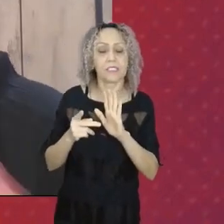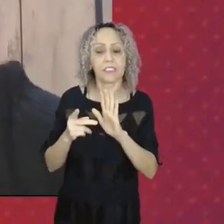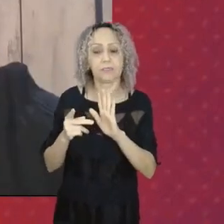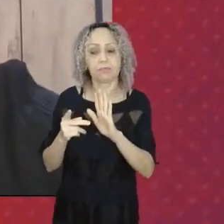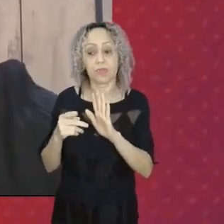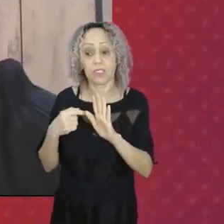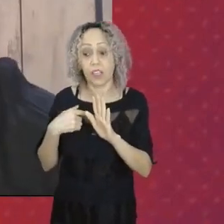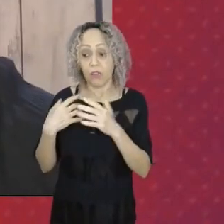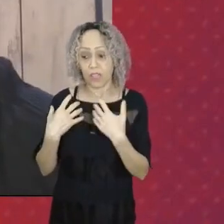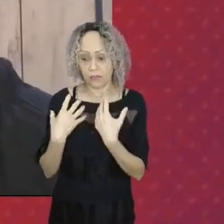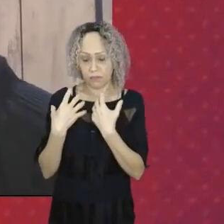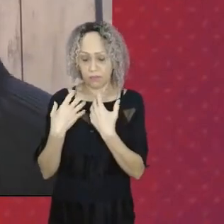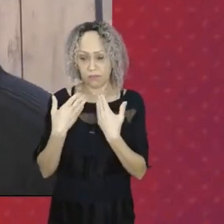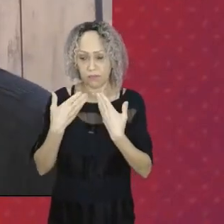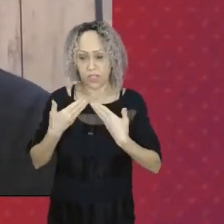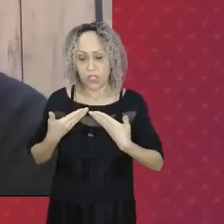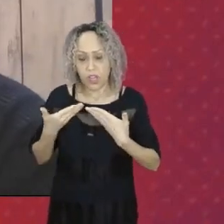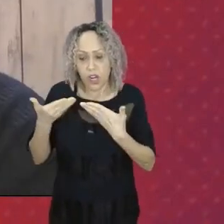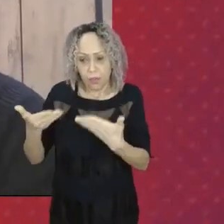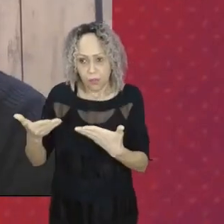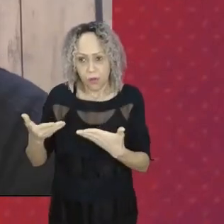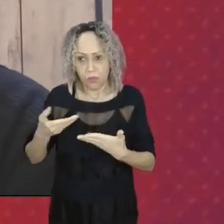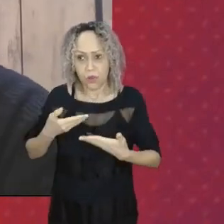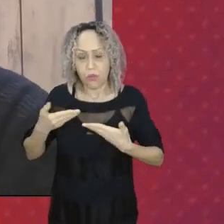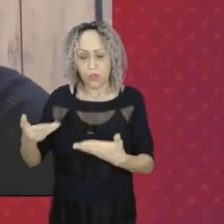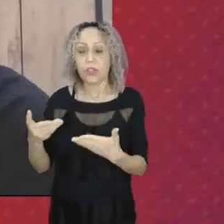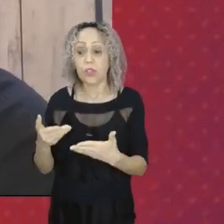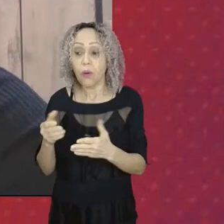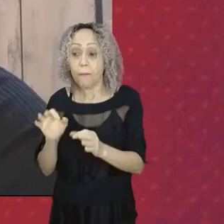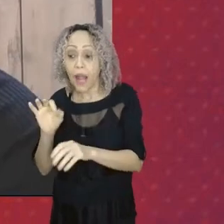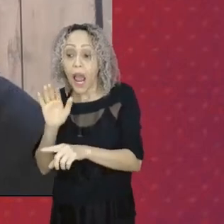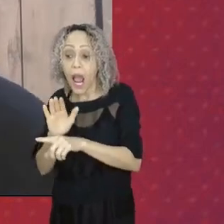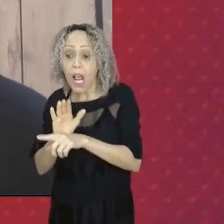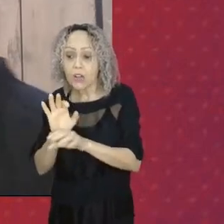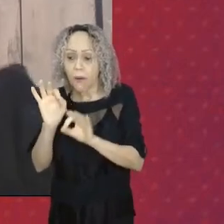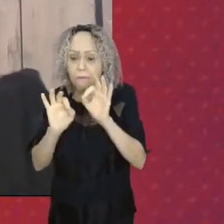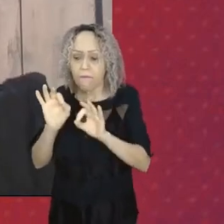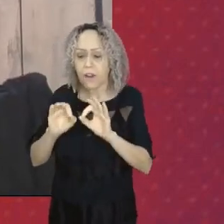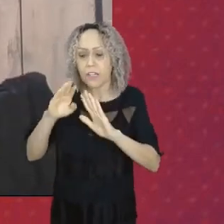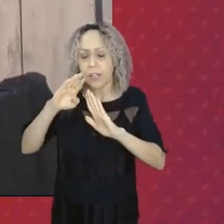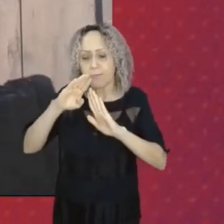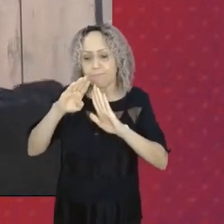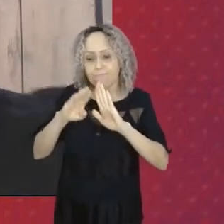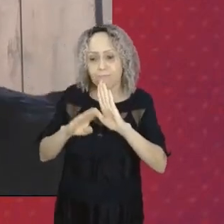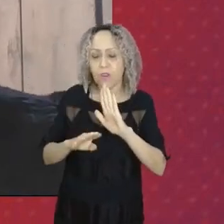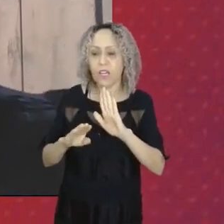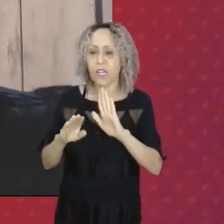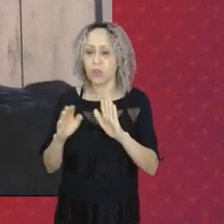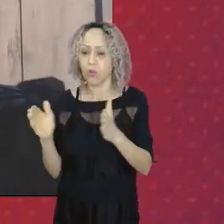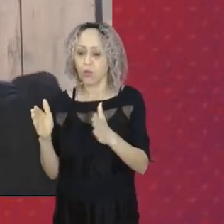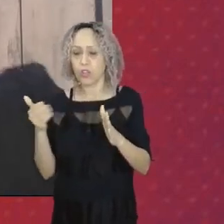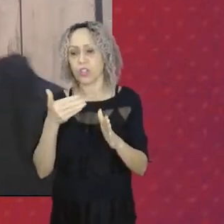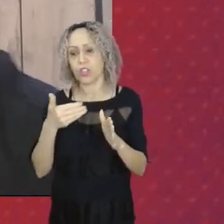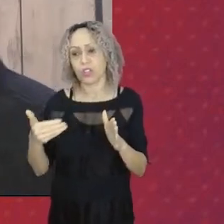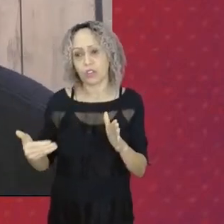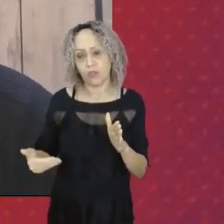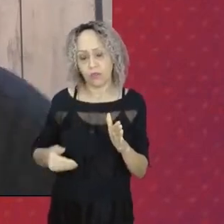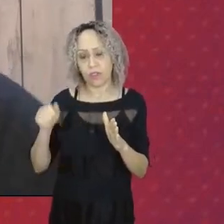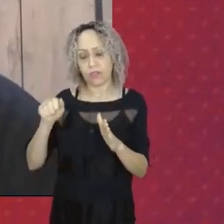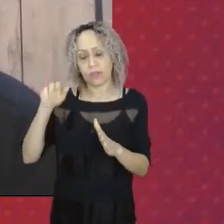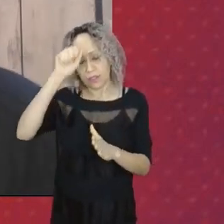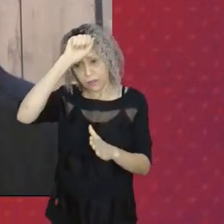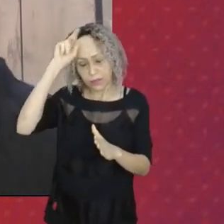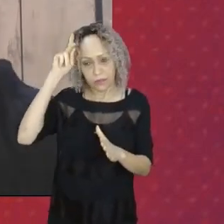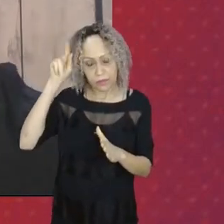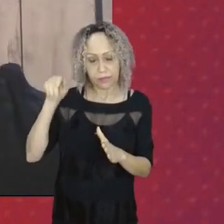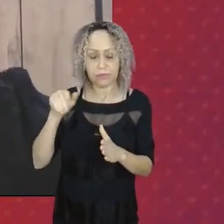a construir esse plano de governo. Também ajudei a coordenar uma candidatura de uma vereadora, nossa primeira vereadora negra aqui